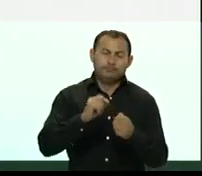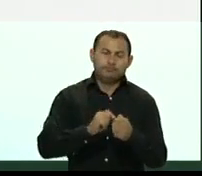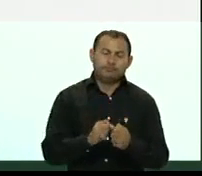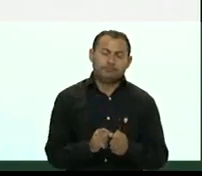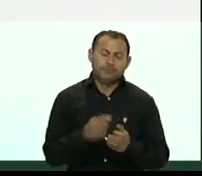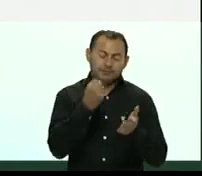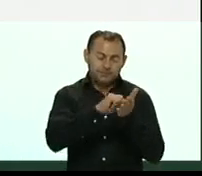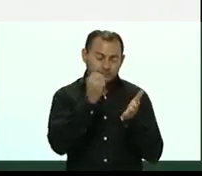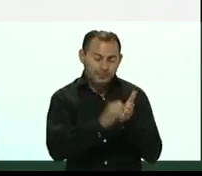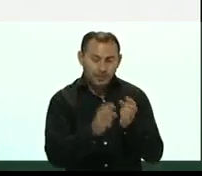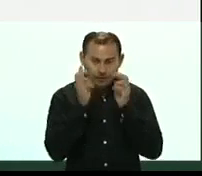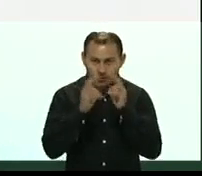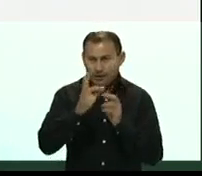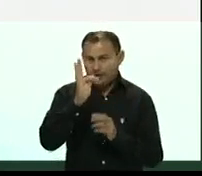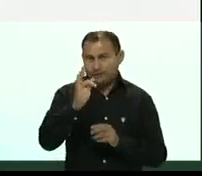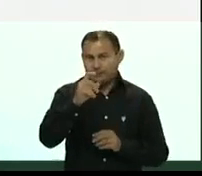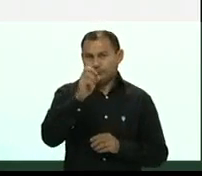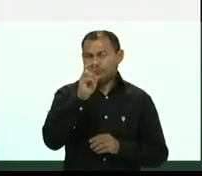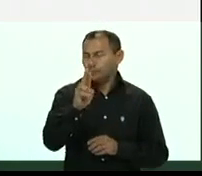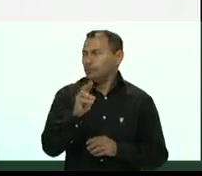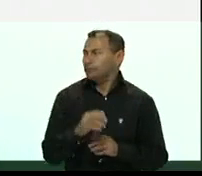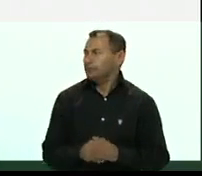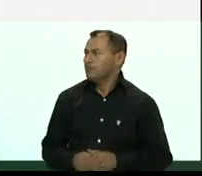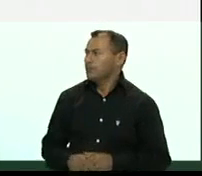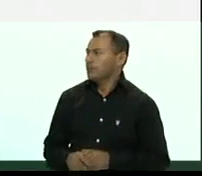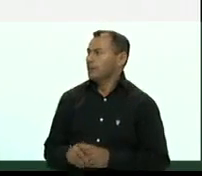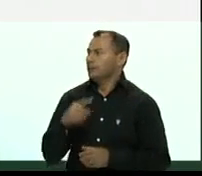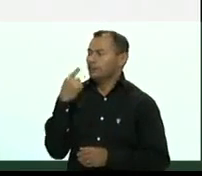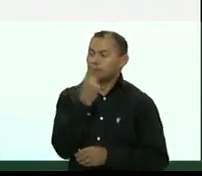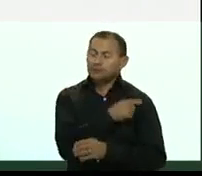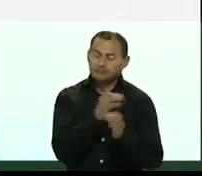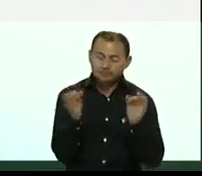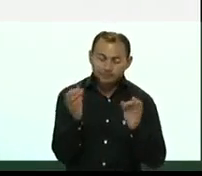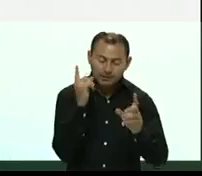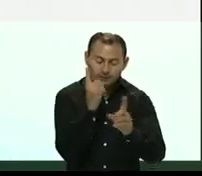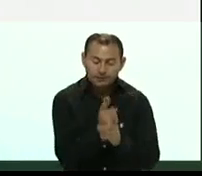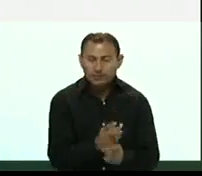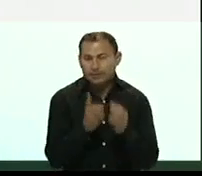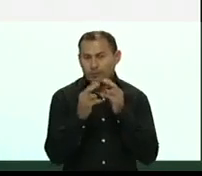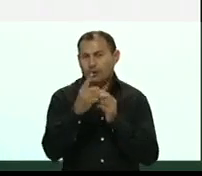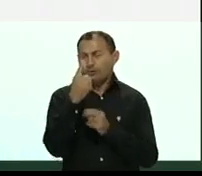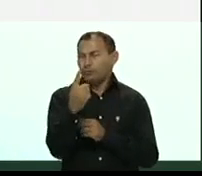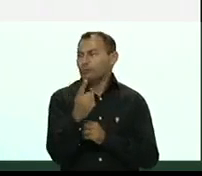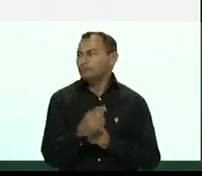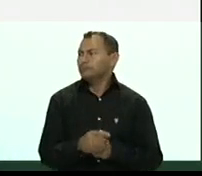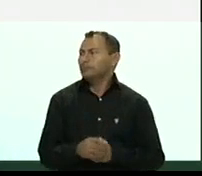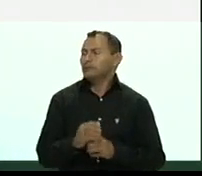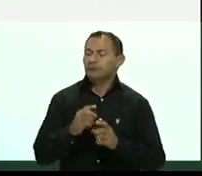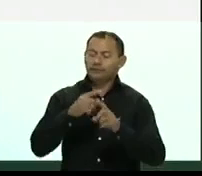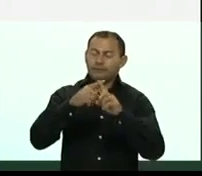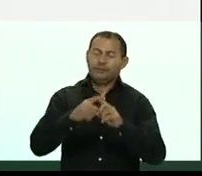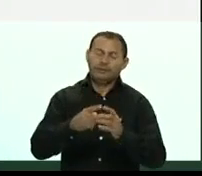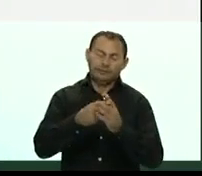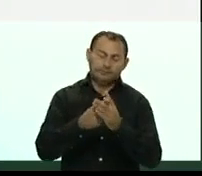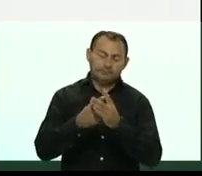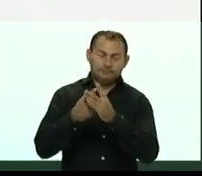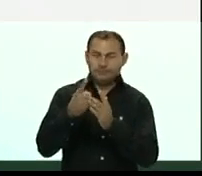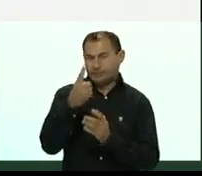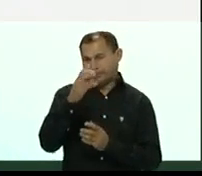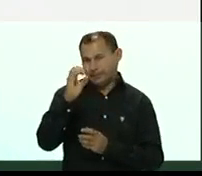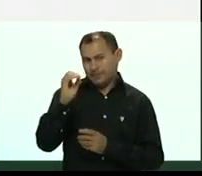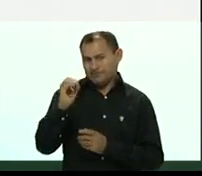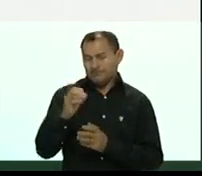foi reescrever, olha lá, o f de u, que foi o que nós acabamos de encontrar, é igual a u elevado a 100. Se eu